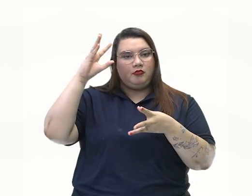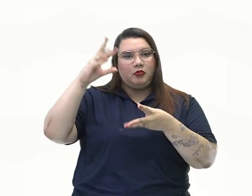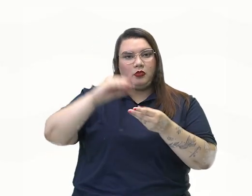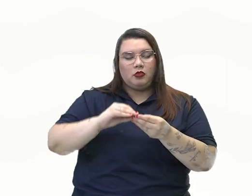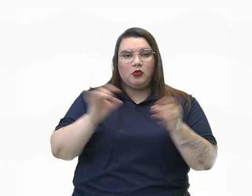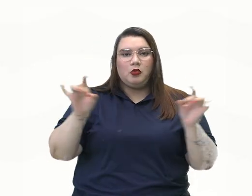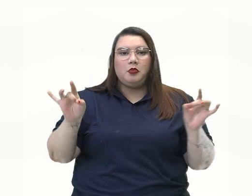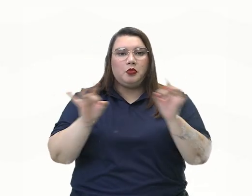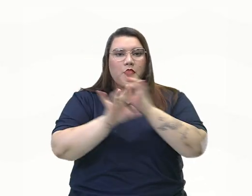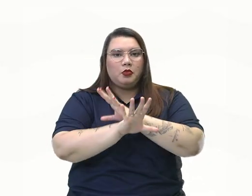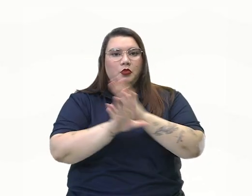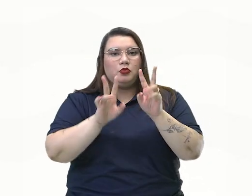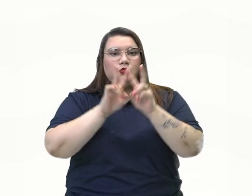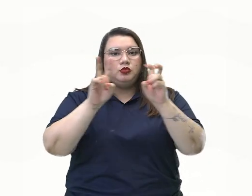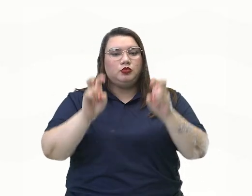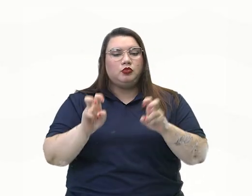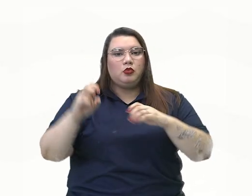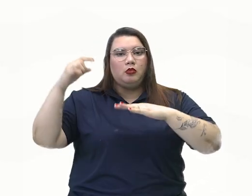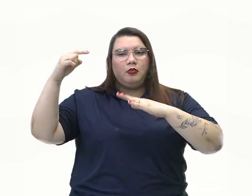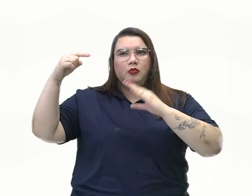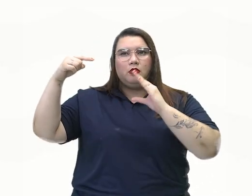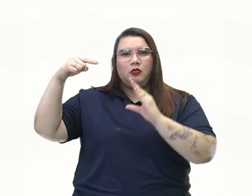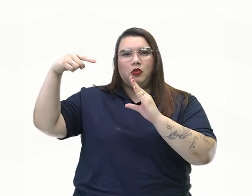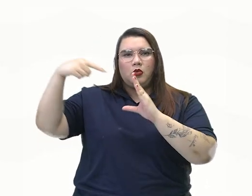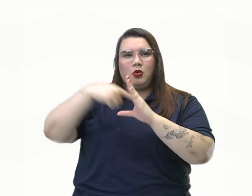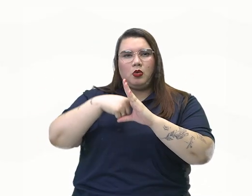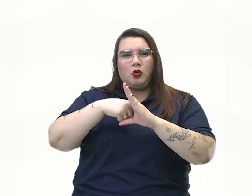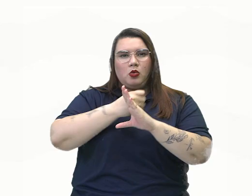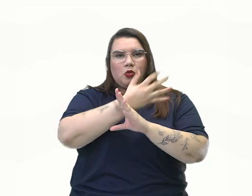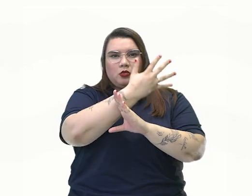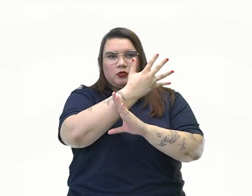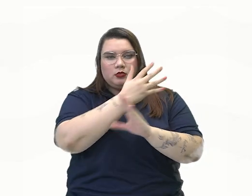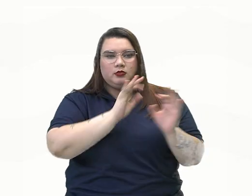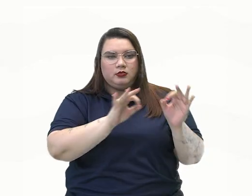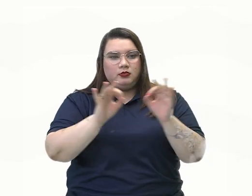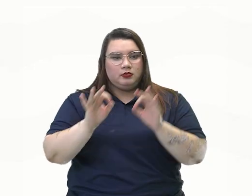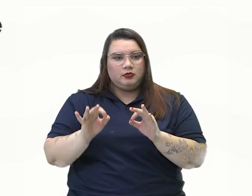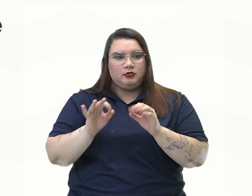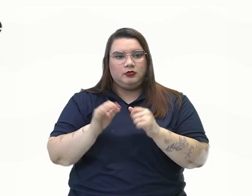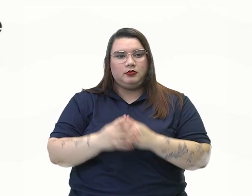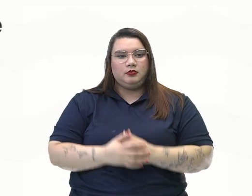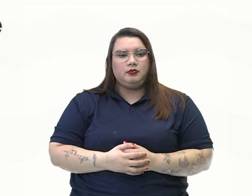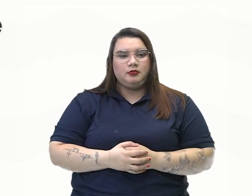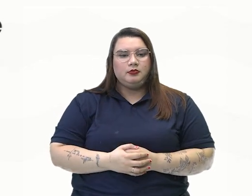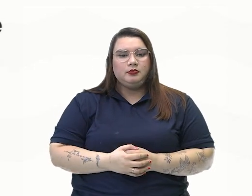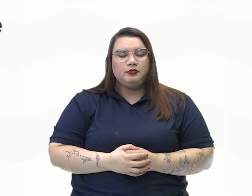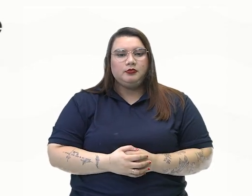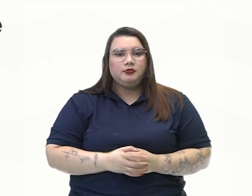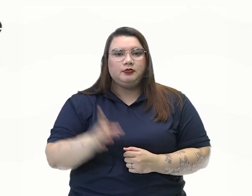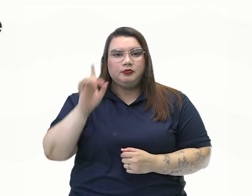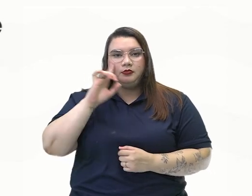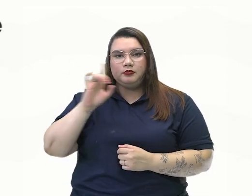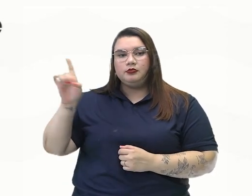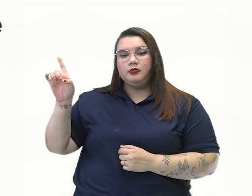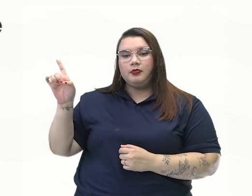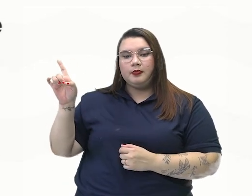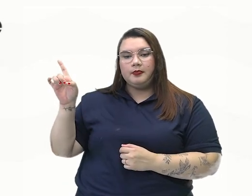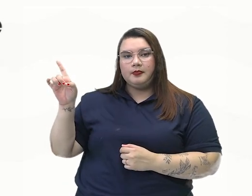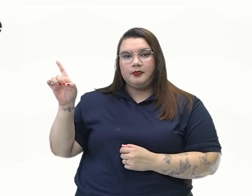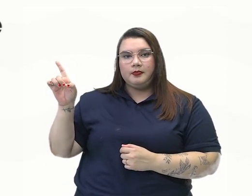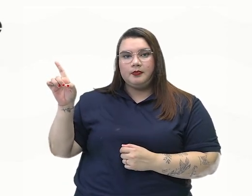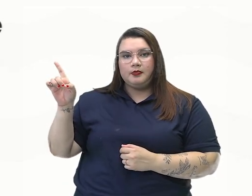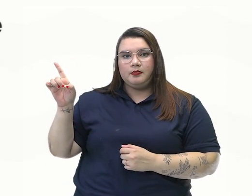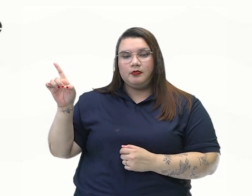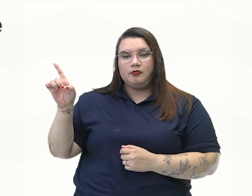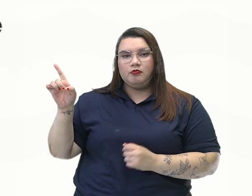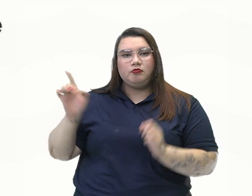óptica, envolvendo aí o exemplo que envolve aí o copo com o lápis. Então, aqui eu tenho a refração